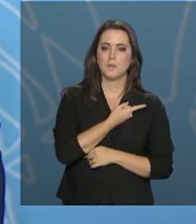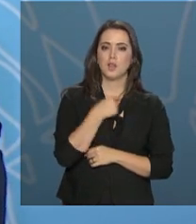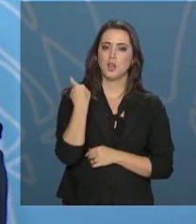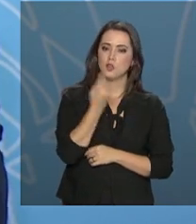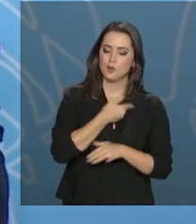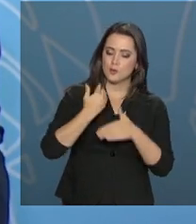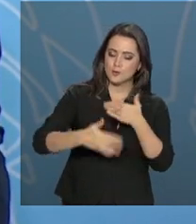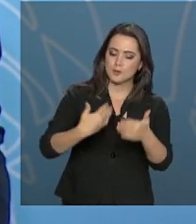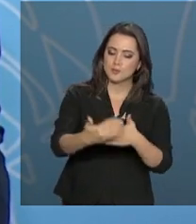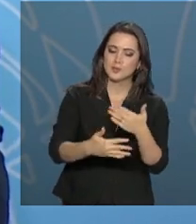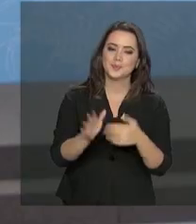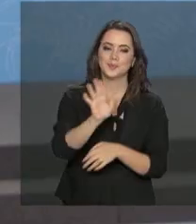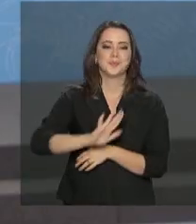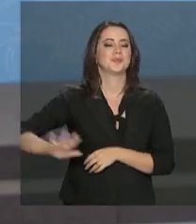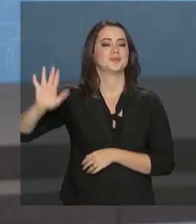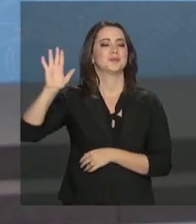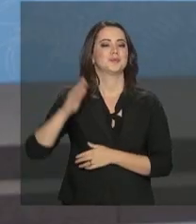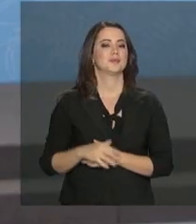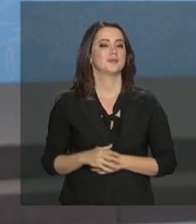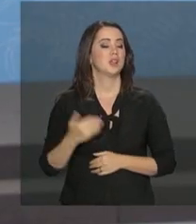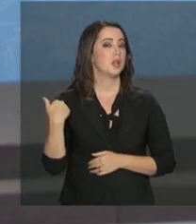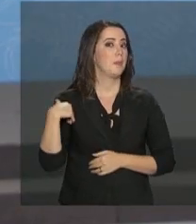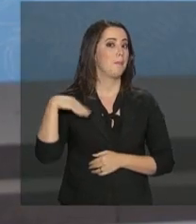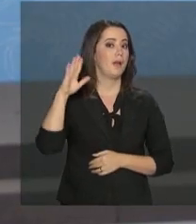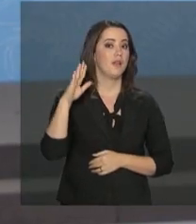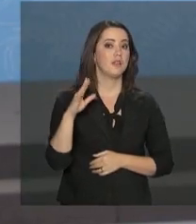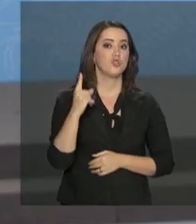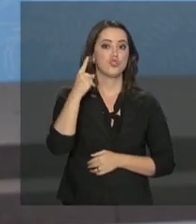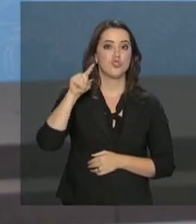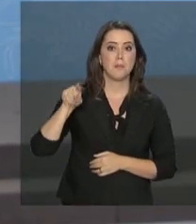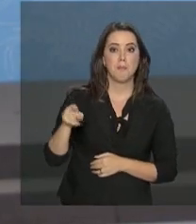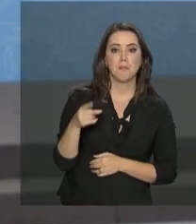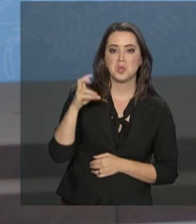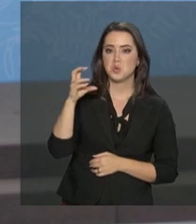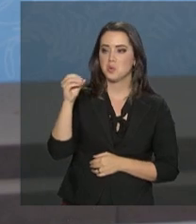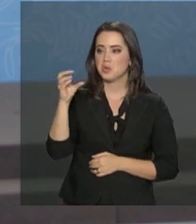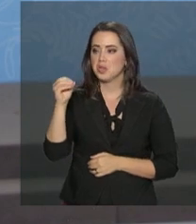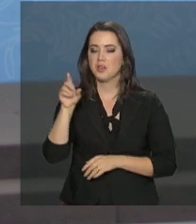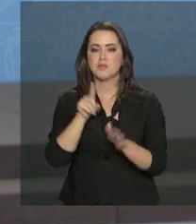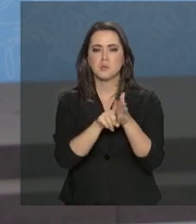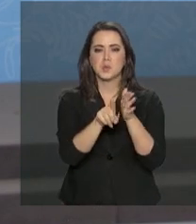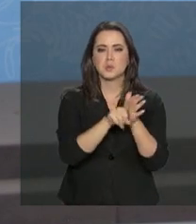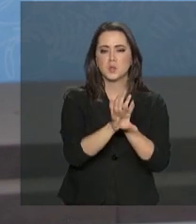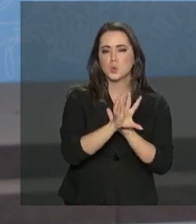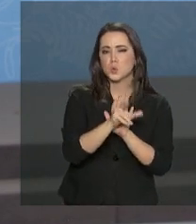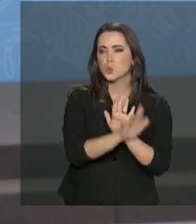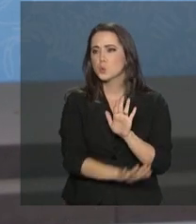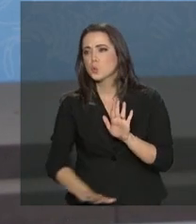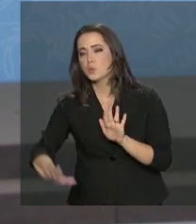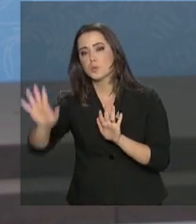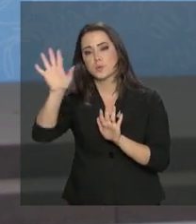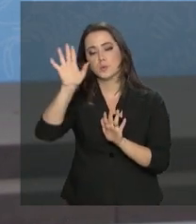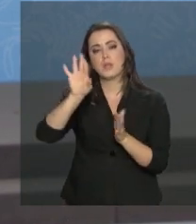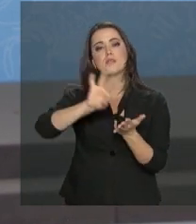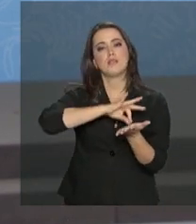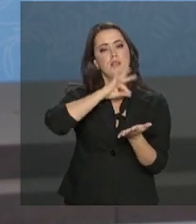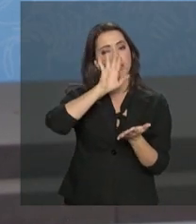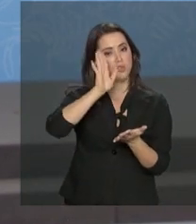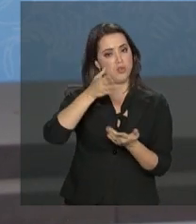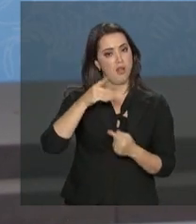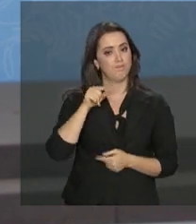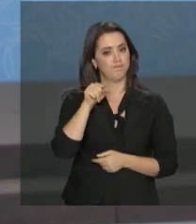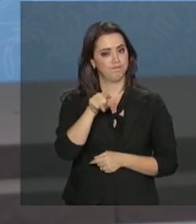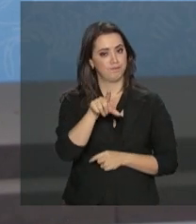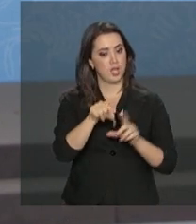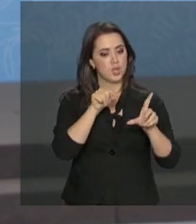o nosso desenvolvimento nacional. Mais de 1.500 pesquisas de todo o Brasil foram inscritas no prêmio.